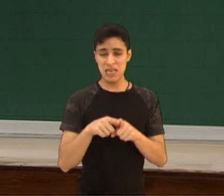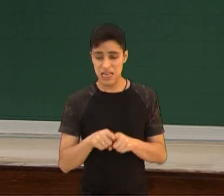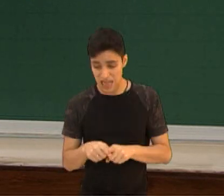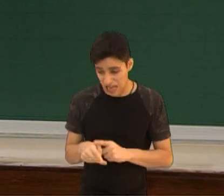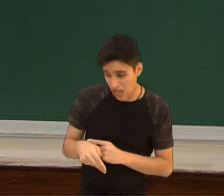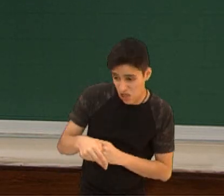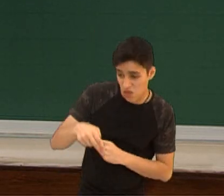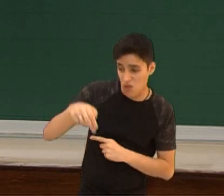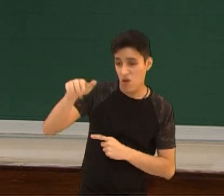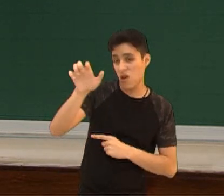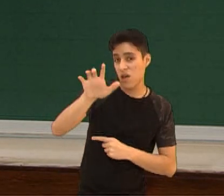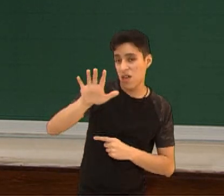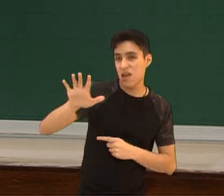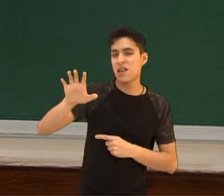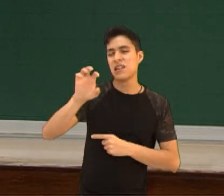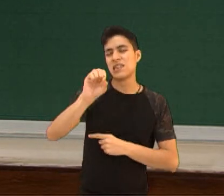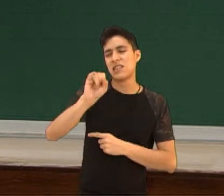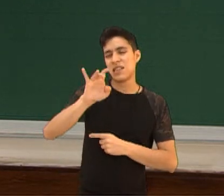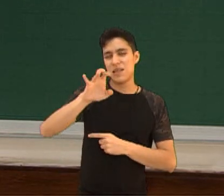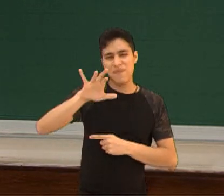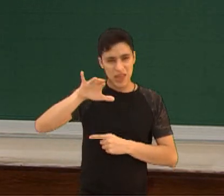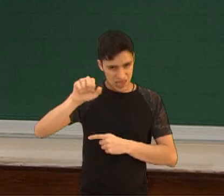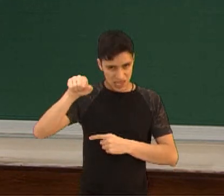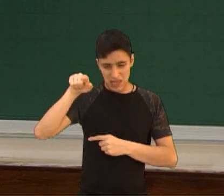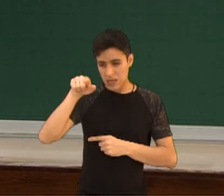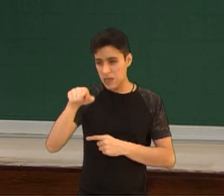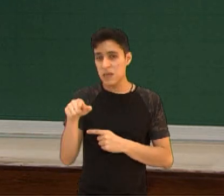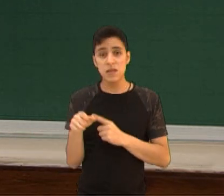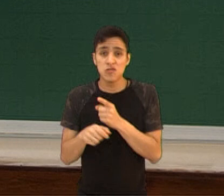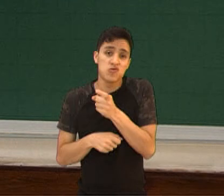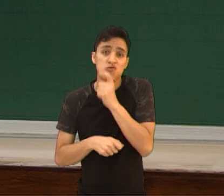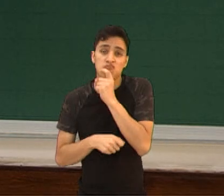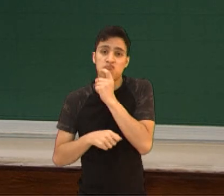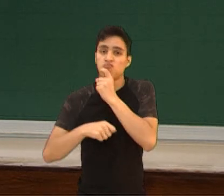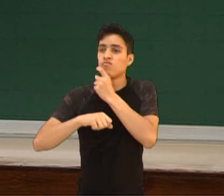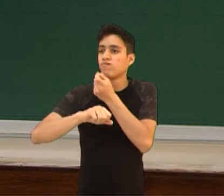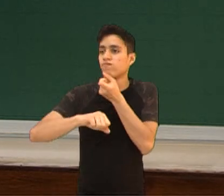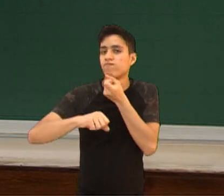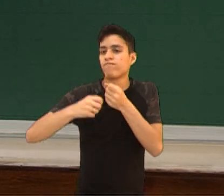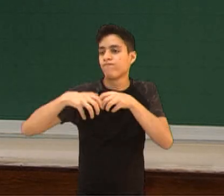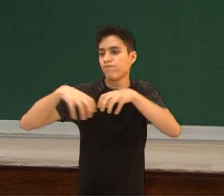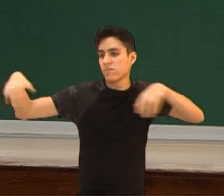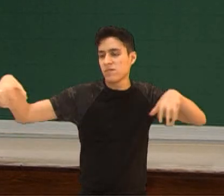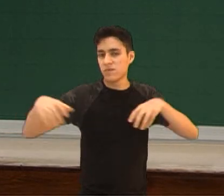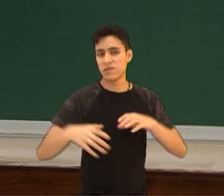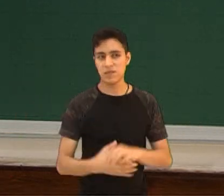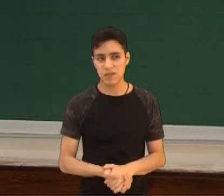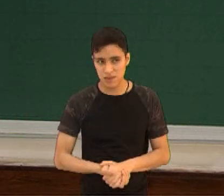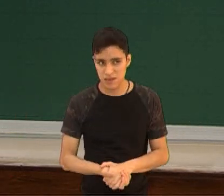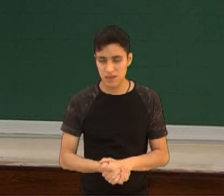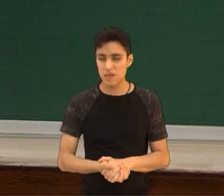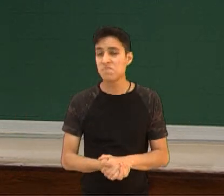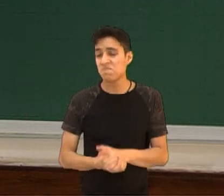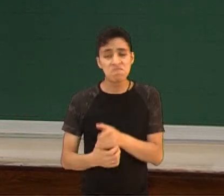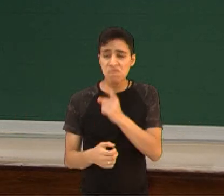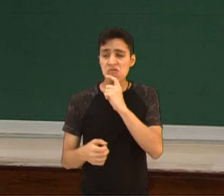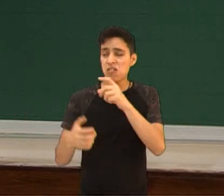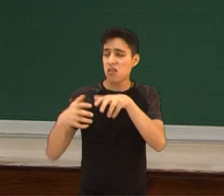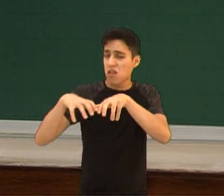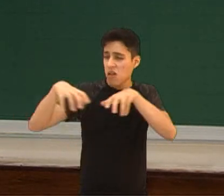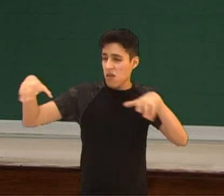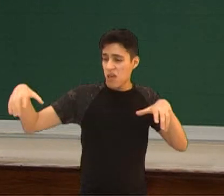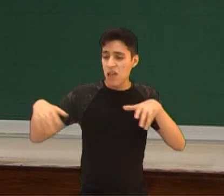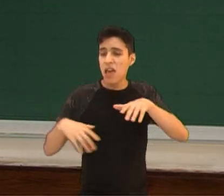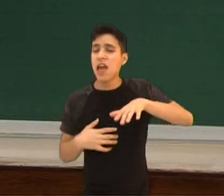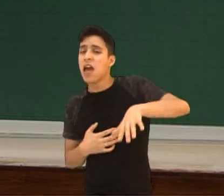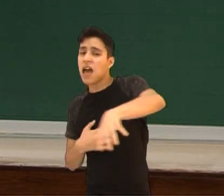da Ásia, né, aquela parte da Sibéria, são regiões congeladas. Então são os anecúmenos, que a gente o termo usado na geografia,